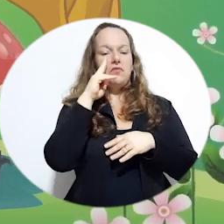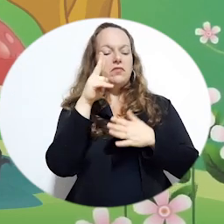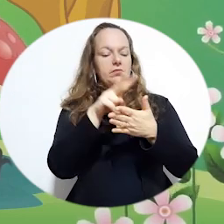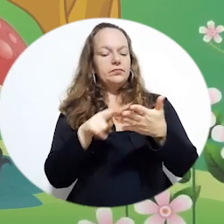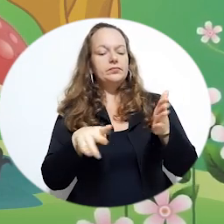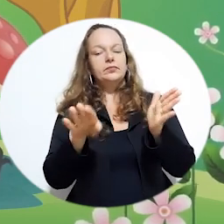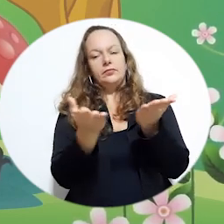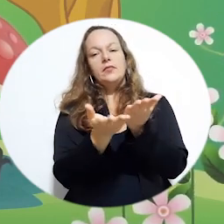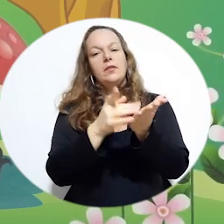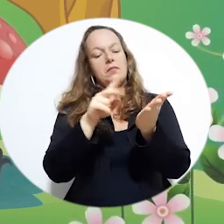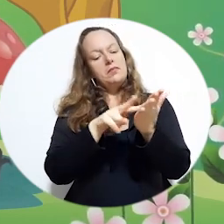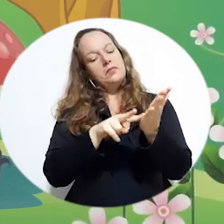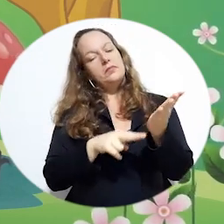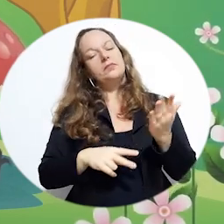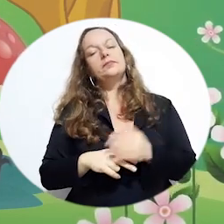dele?